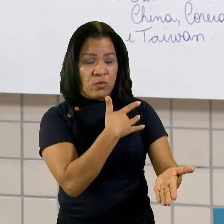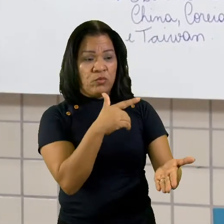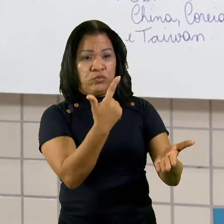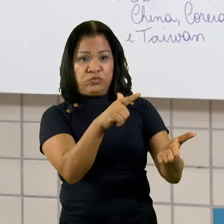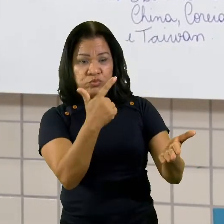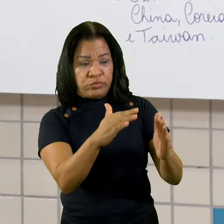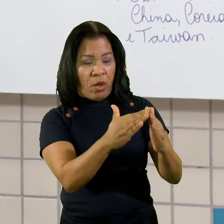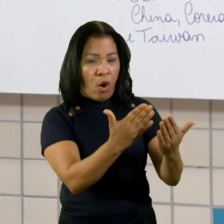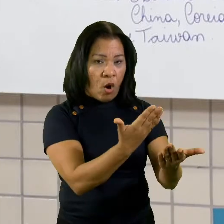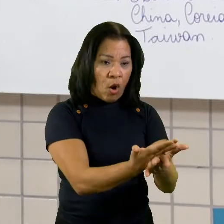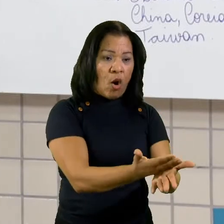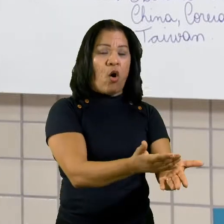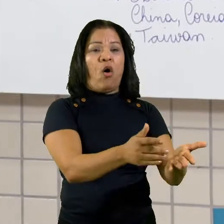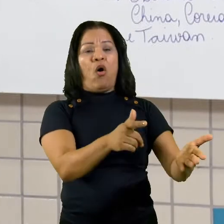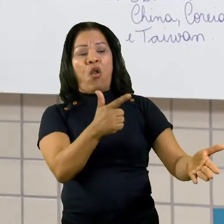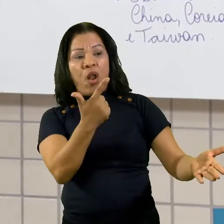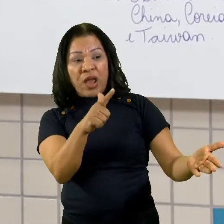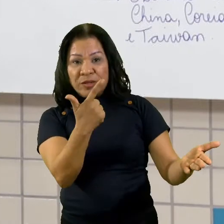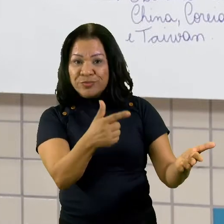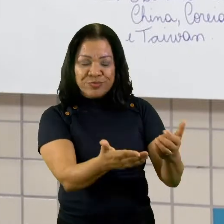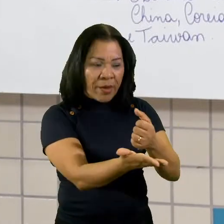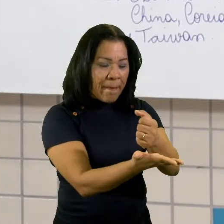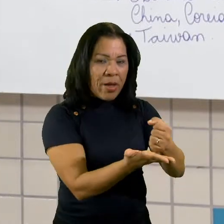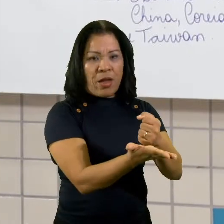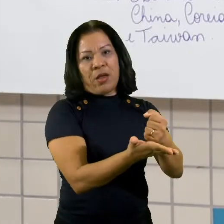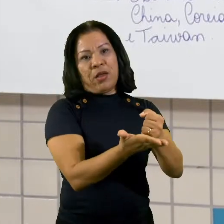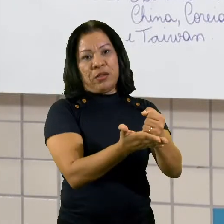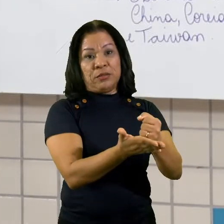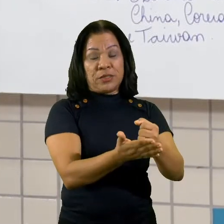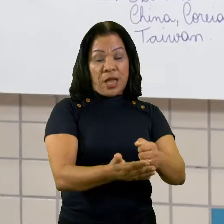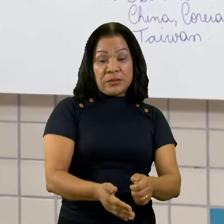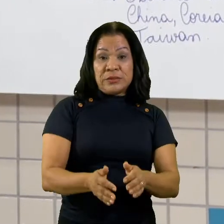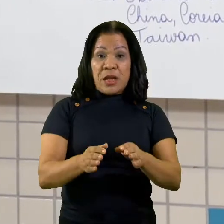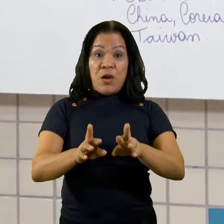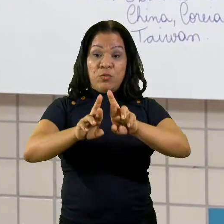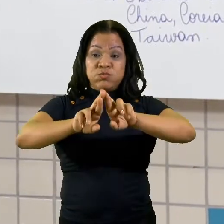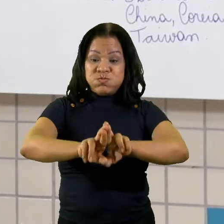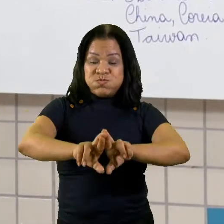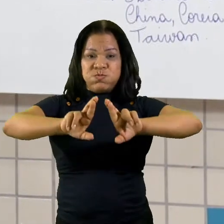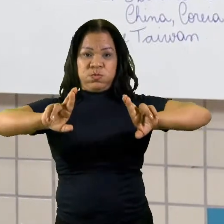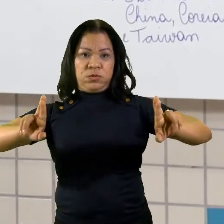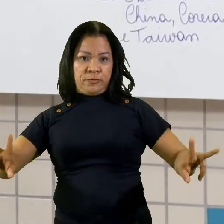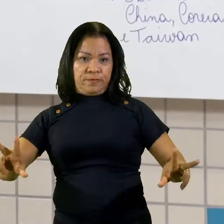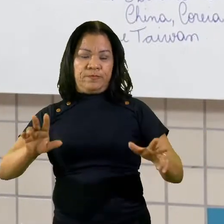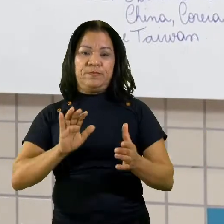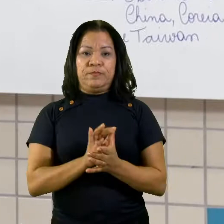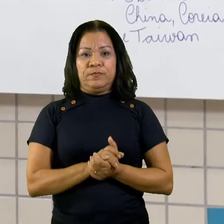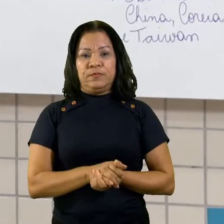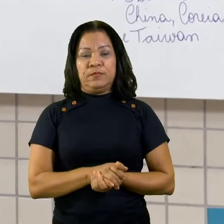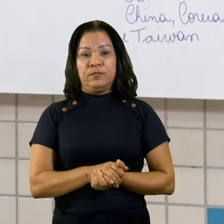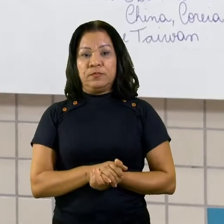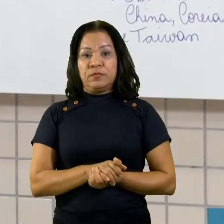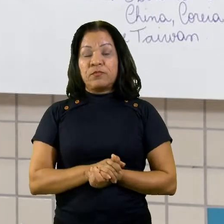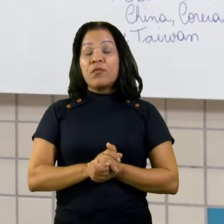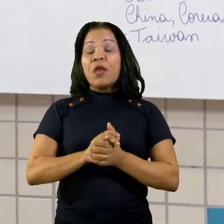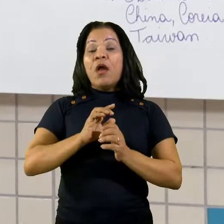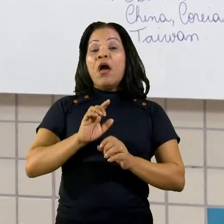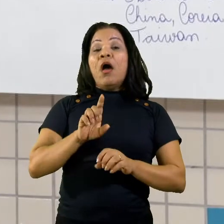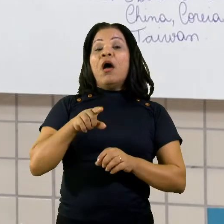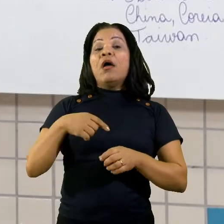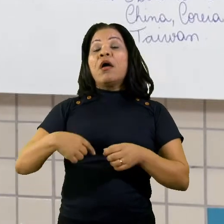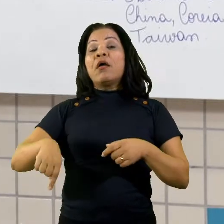é são os opostos do Oriente Médio. Um outro fator sobre o Oriente Médio é